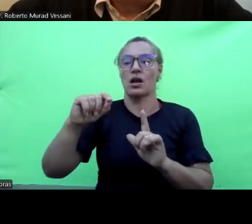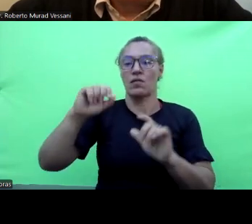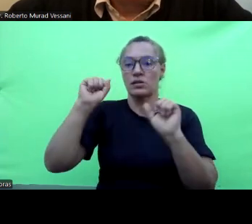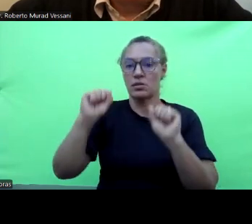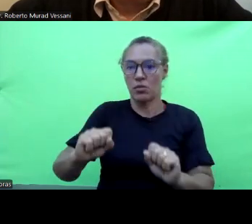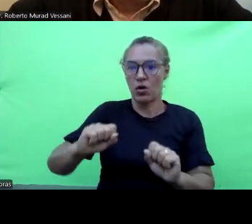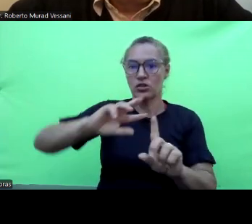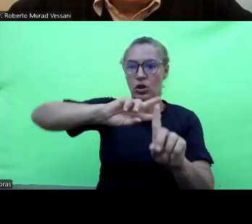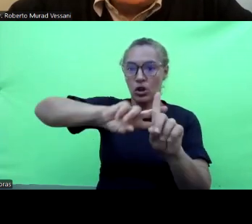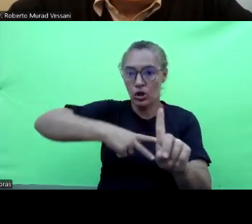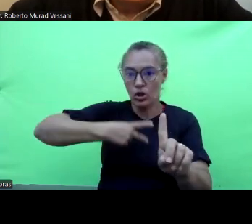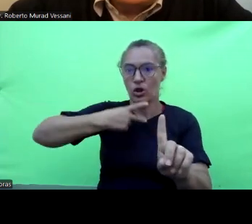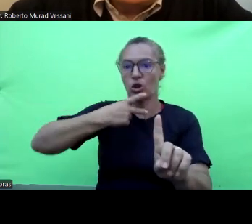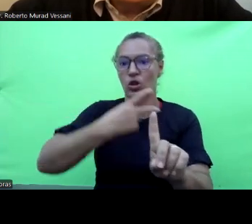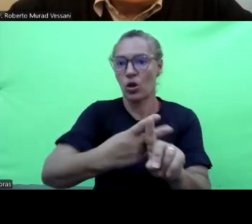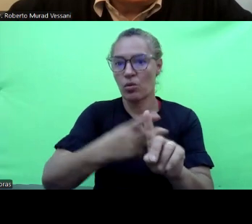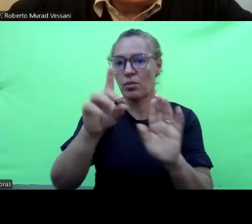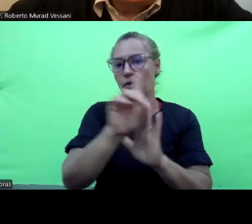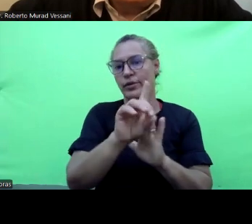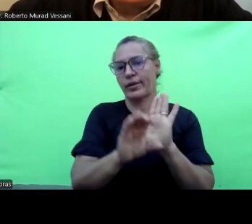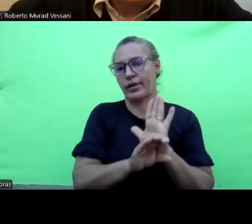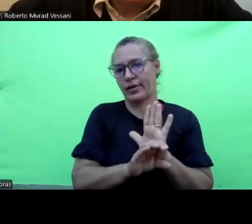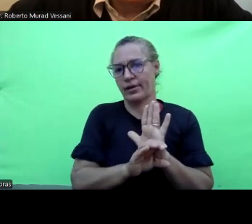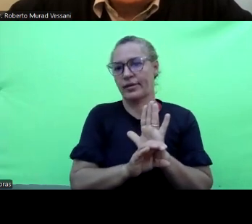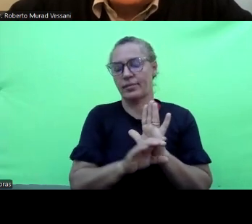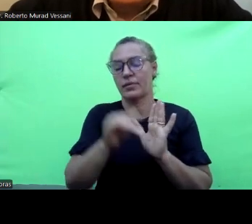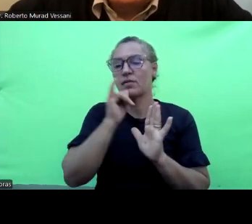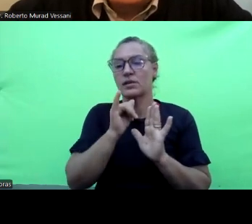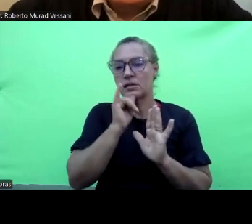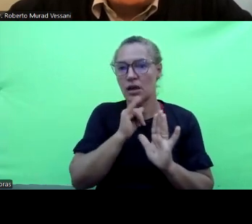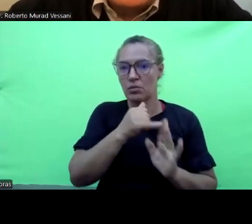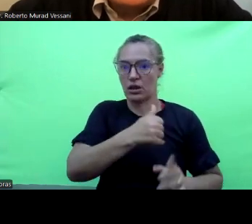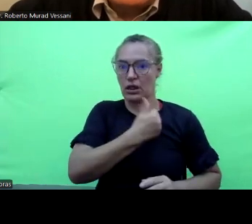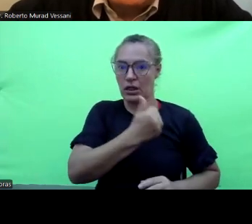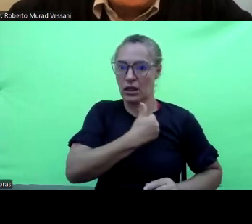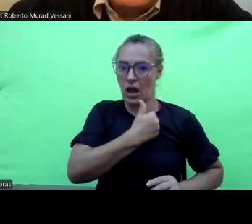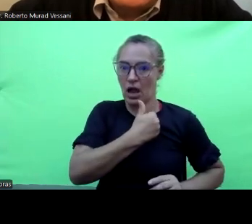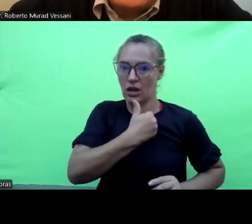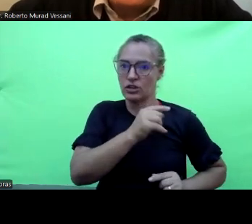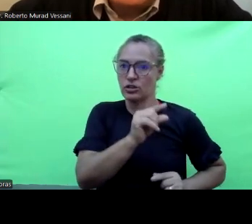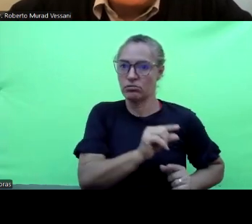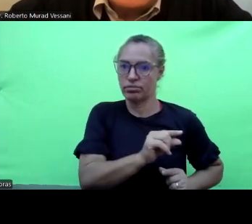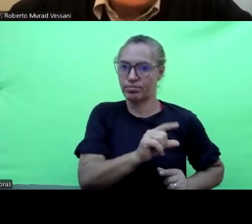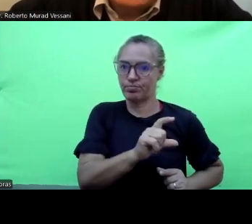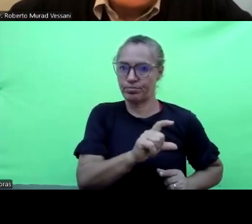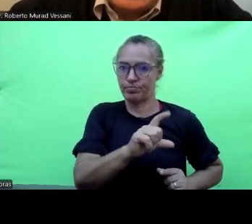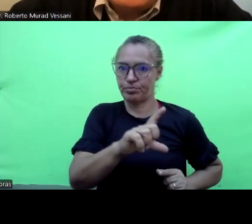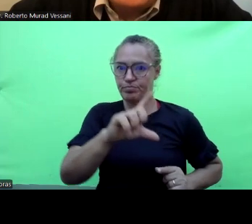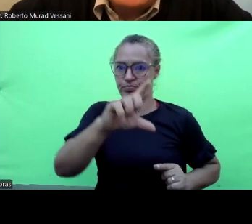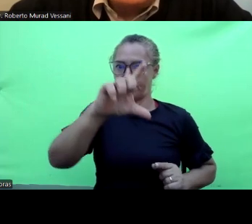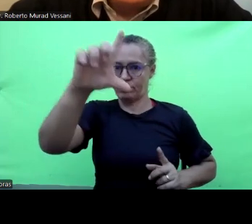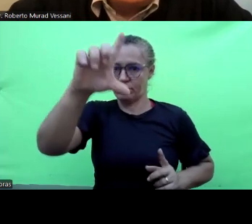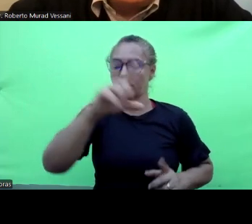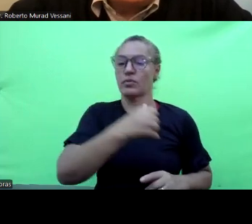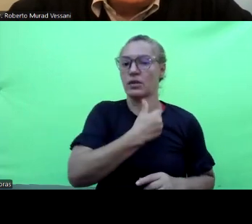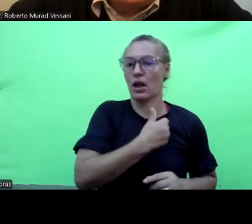Então, a partir dos 40 anos, a gente vê isso em todos os tipos de população, no mundo inteiro, nos vários